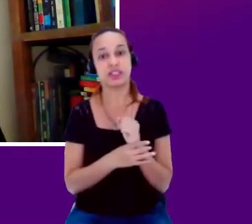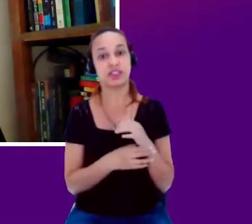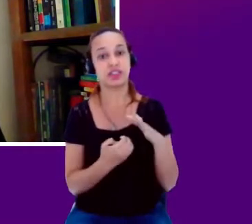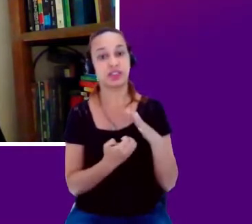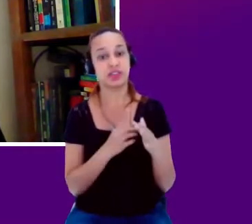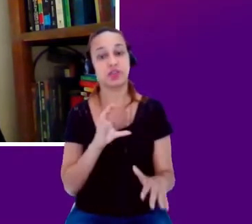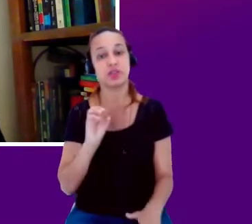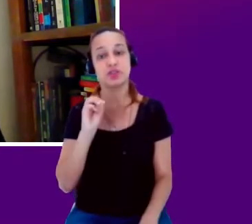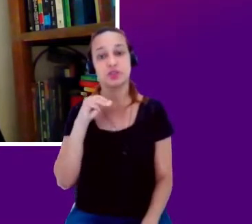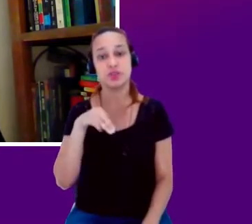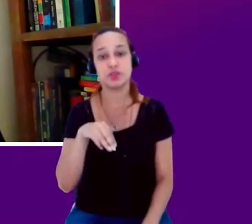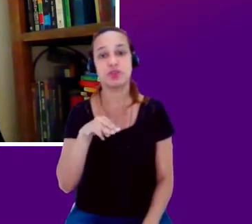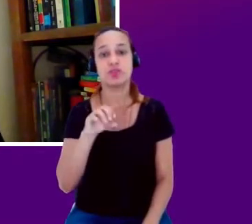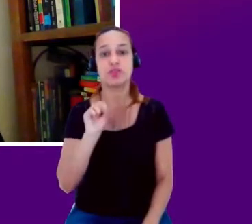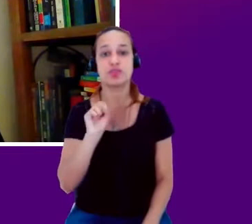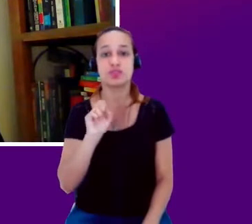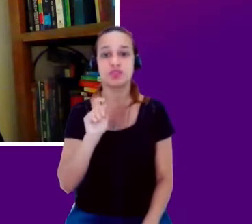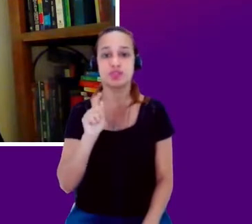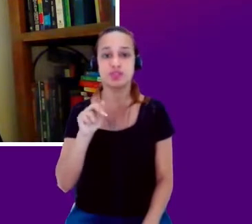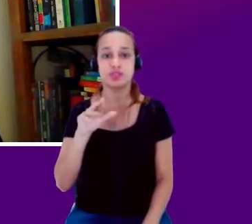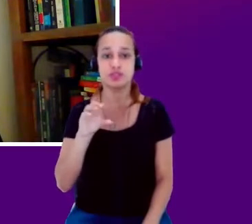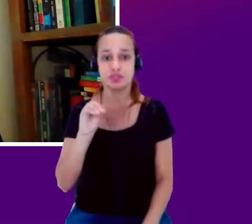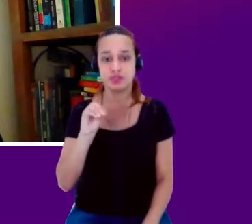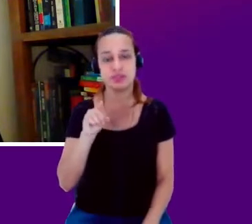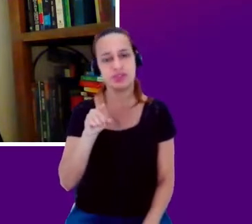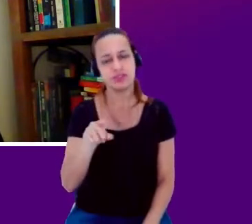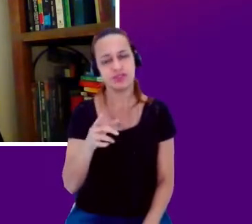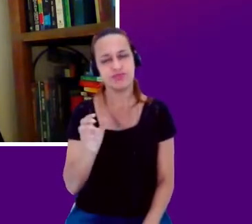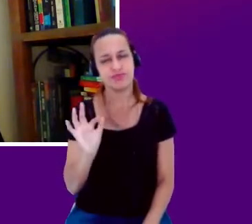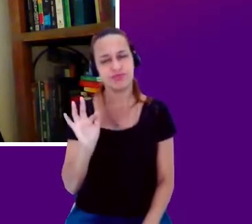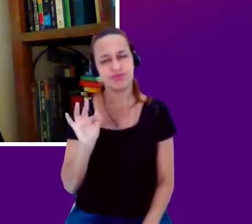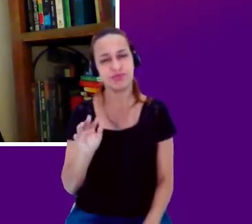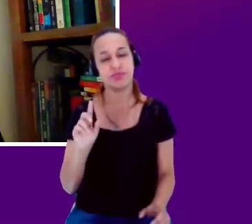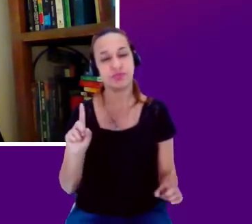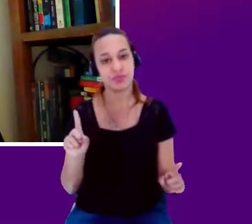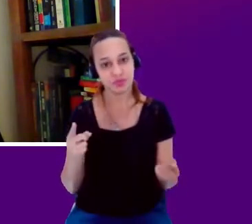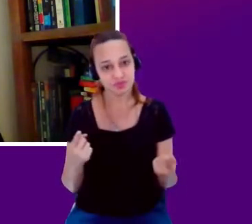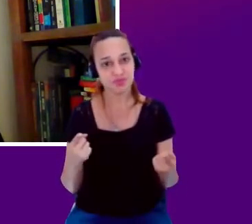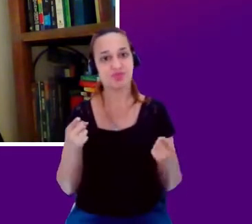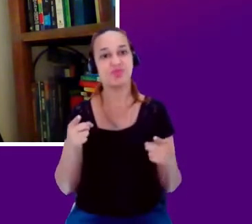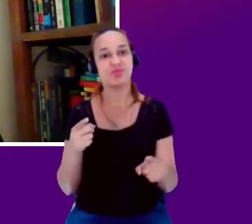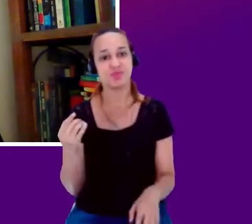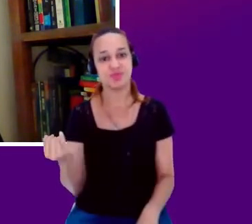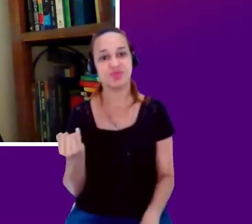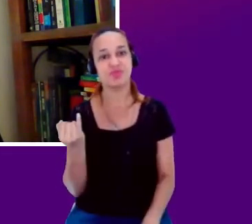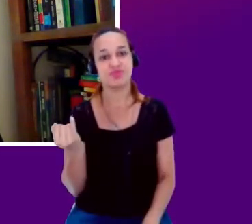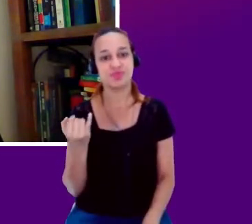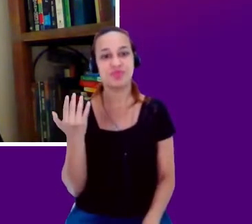postas, e eu acho que o final ficou com uma provocação importante, não é por